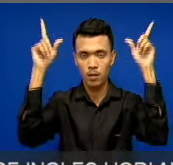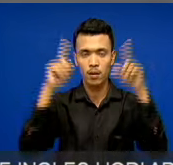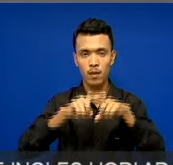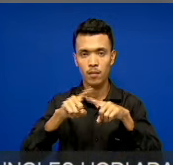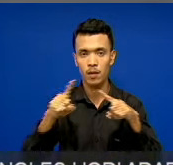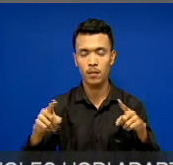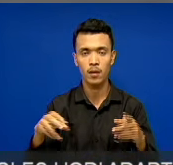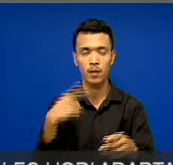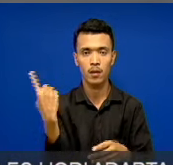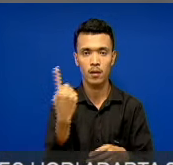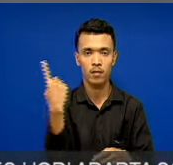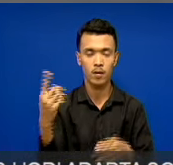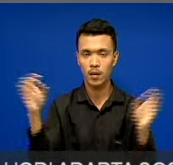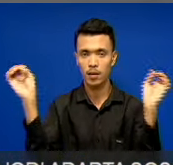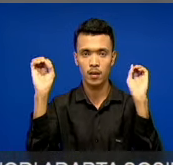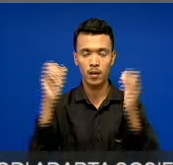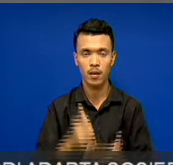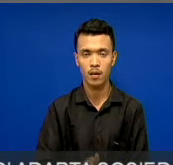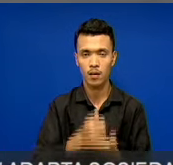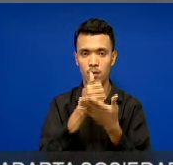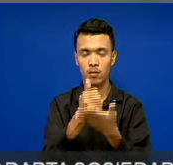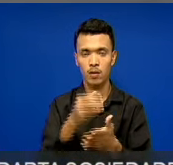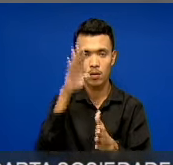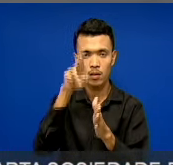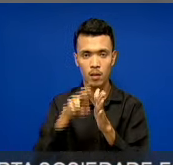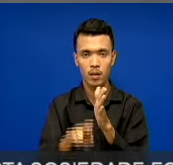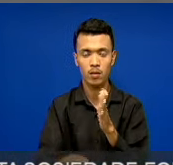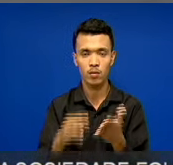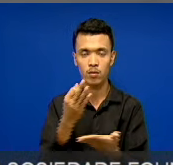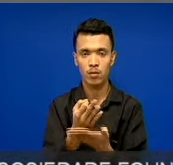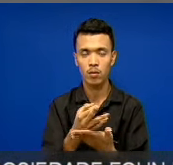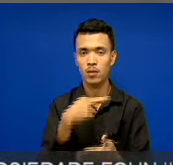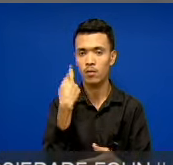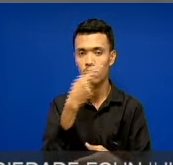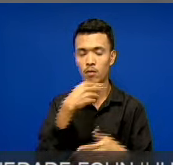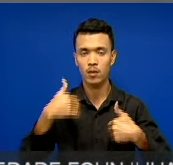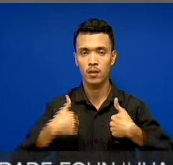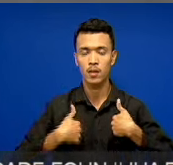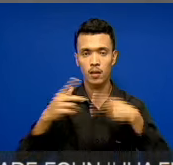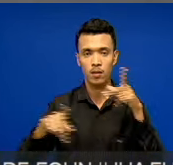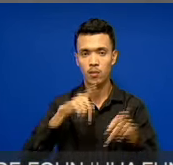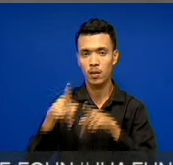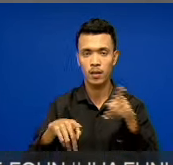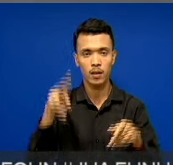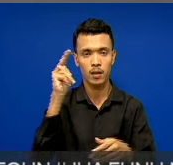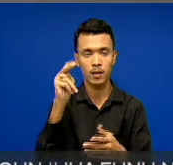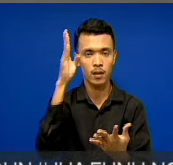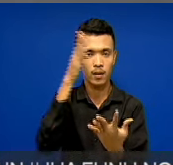na fati la consegue ajuda a tu Hatun Folin fos e a comunidade sirnia lê e a fati sel e a fati